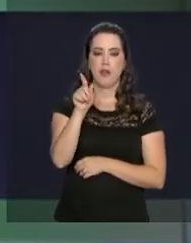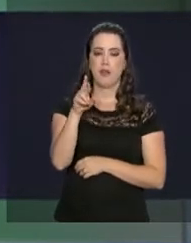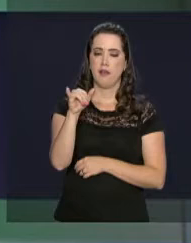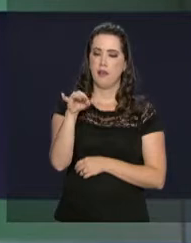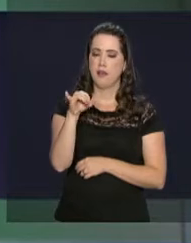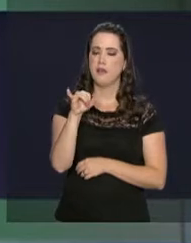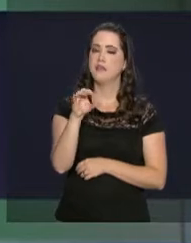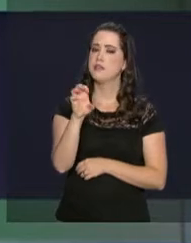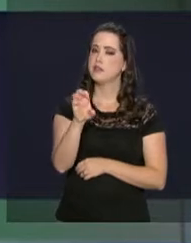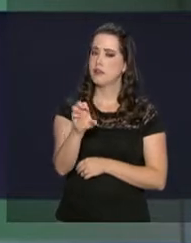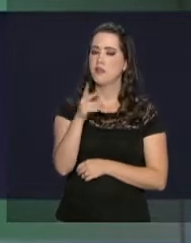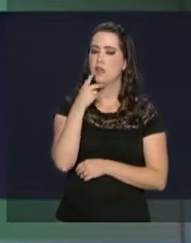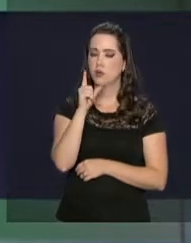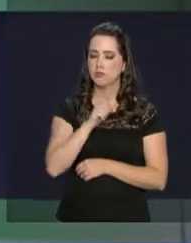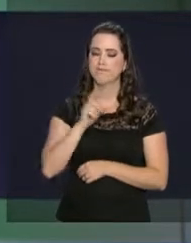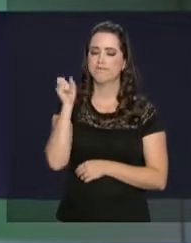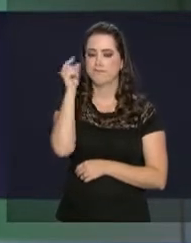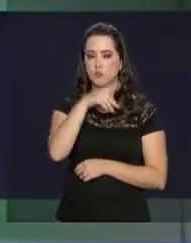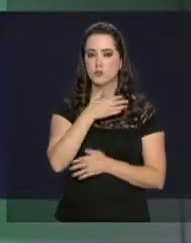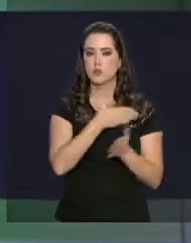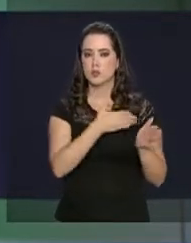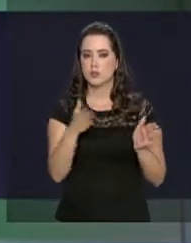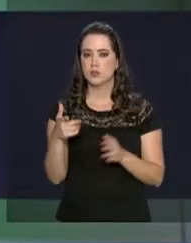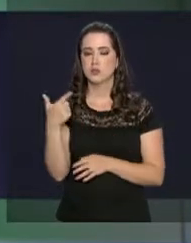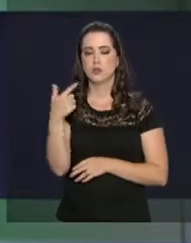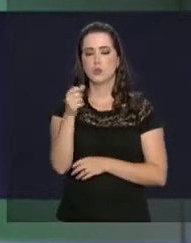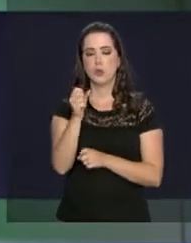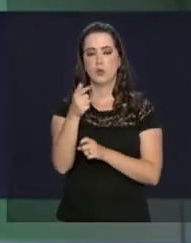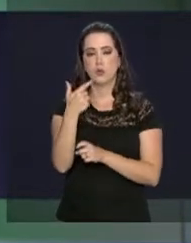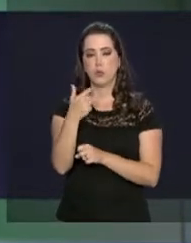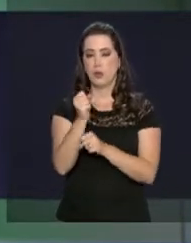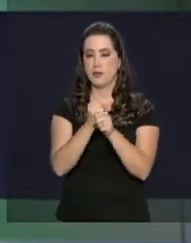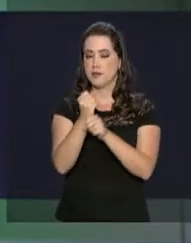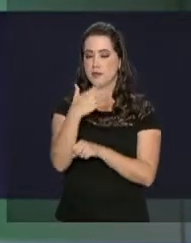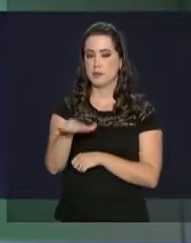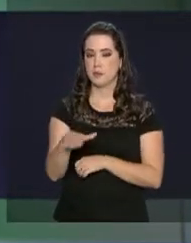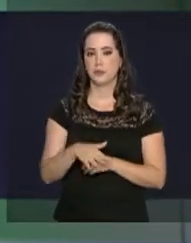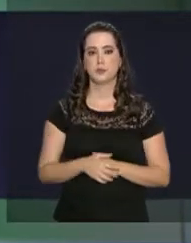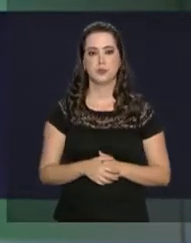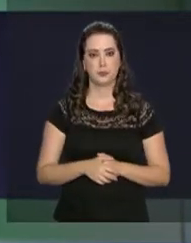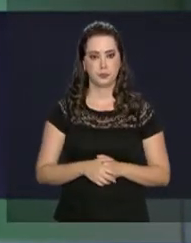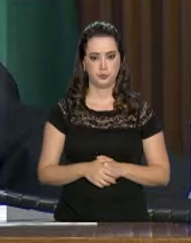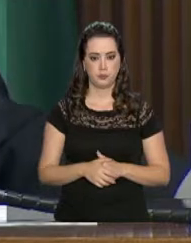nestes últimos 2 anos e meio e destacou os avanços conquistados.